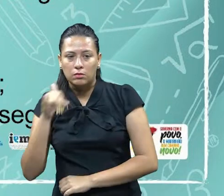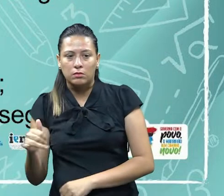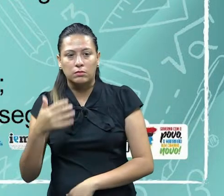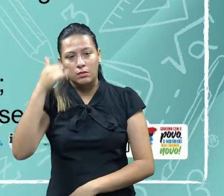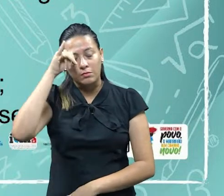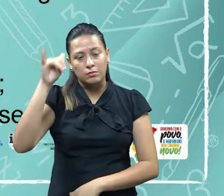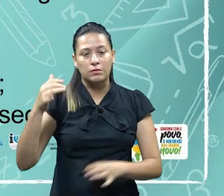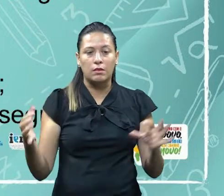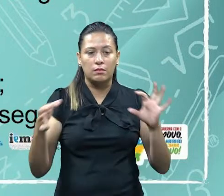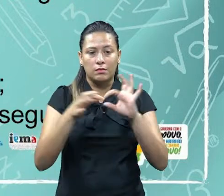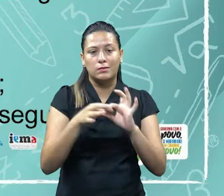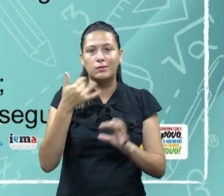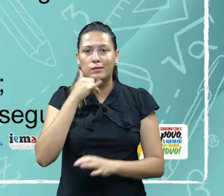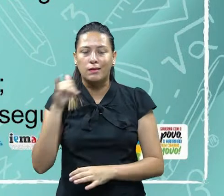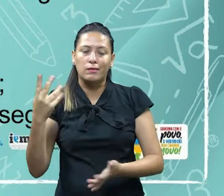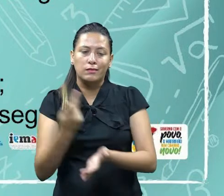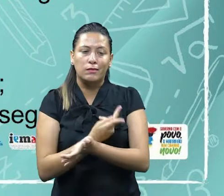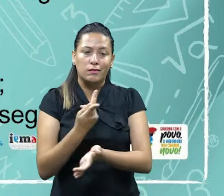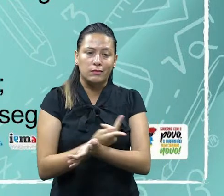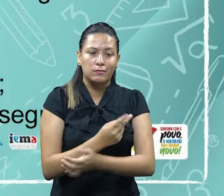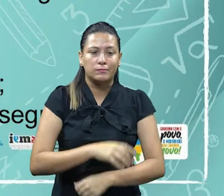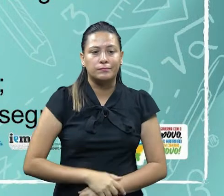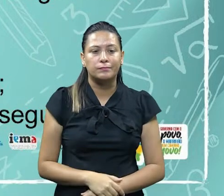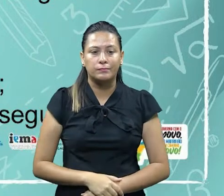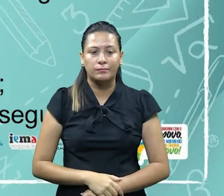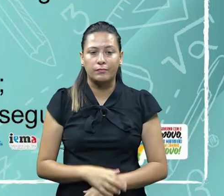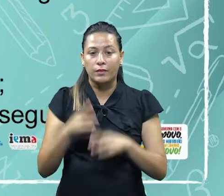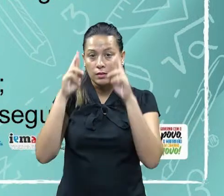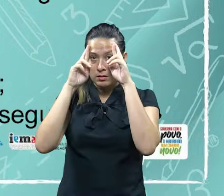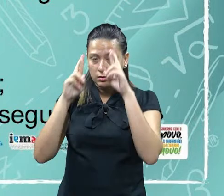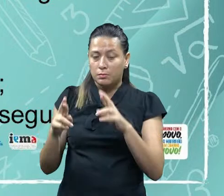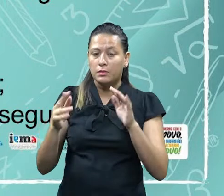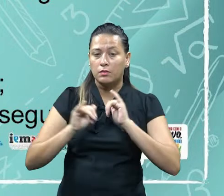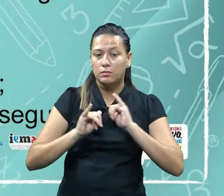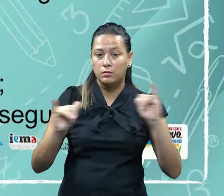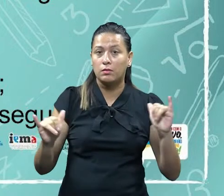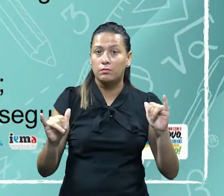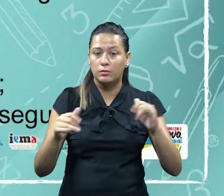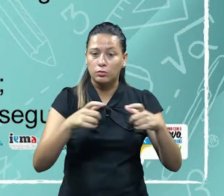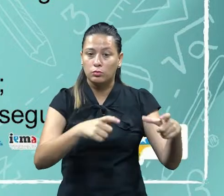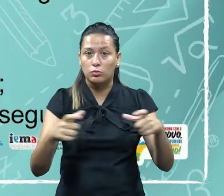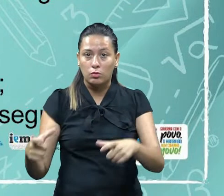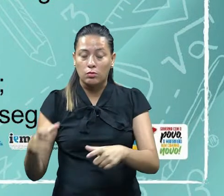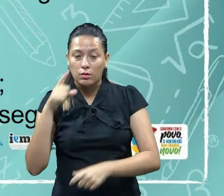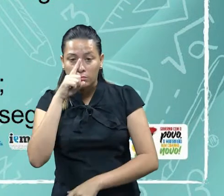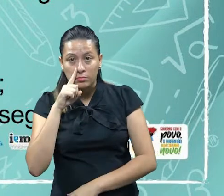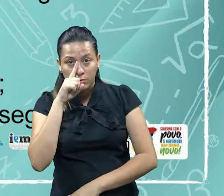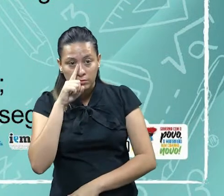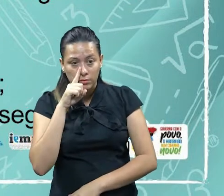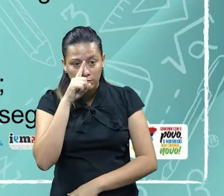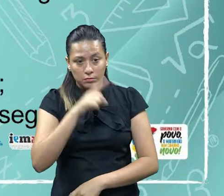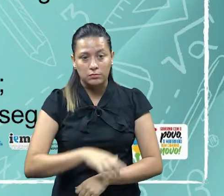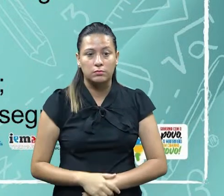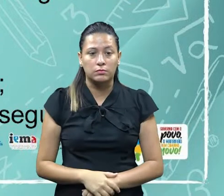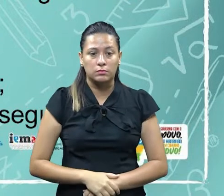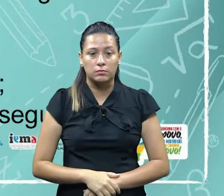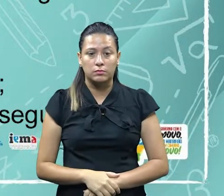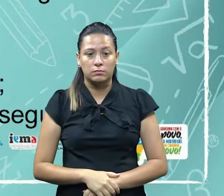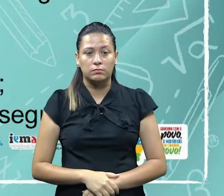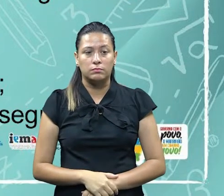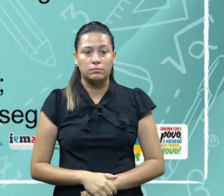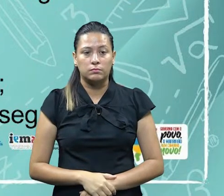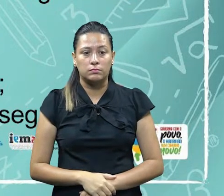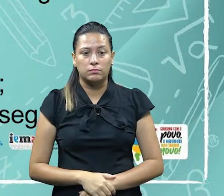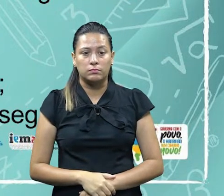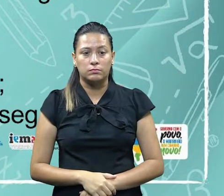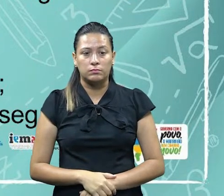ligações elétricas improvisadas, respeitar a sinalização de áreas de risco, não obstruir acesso